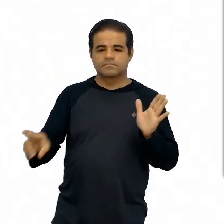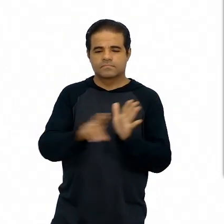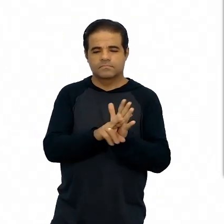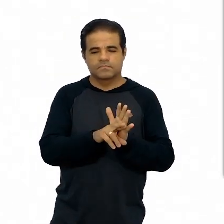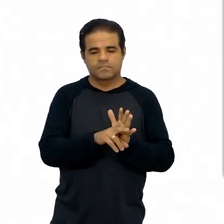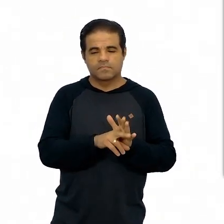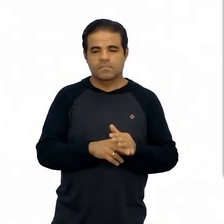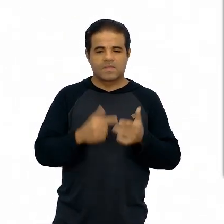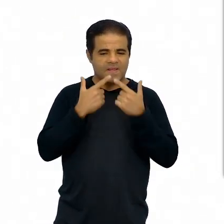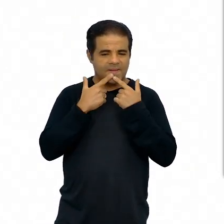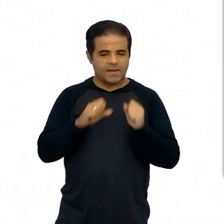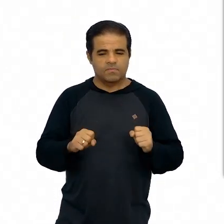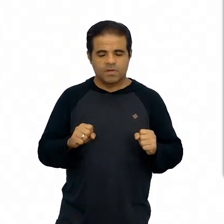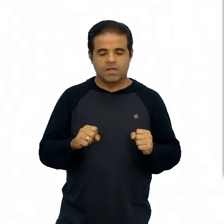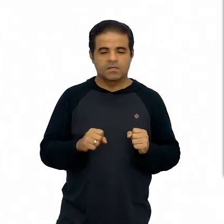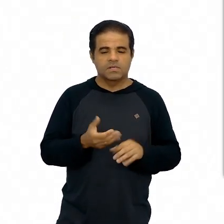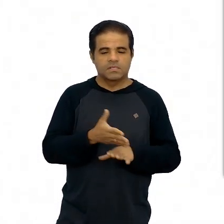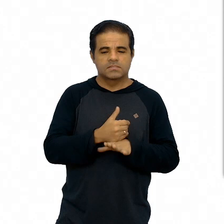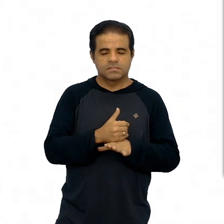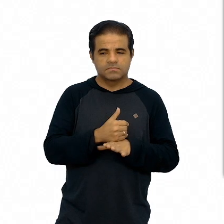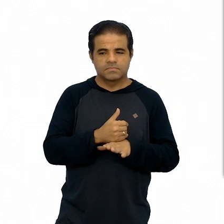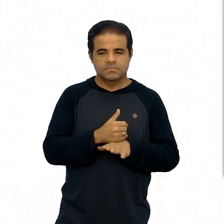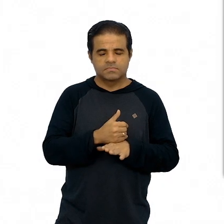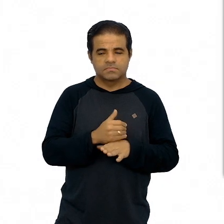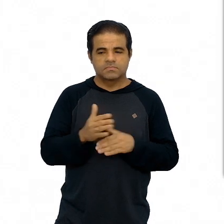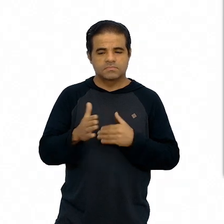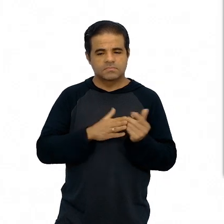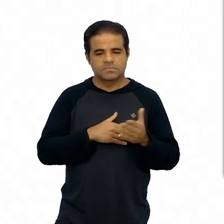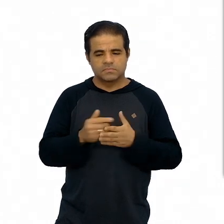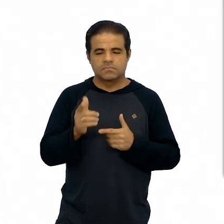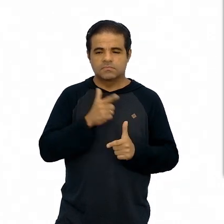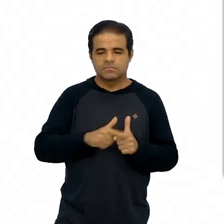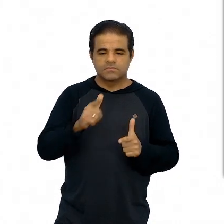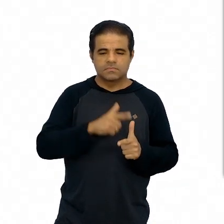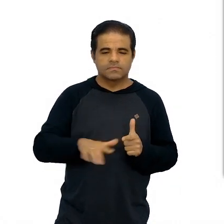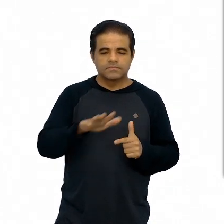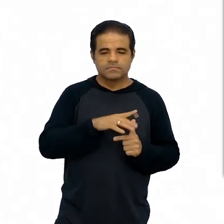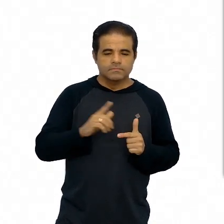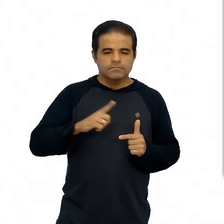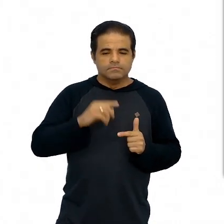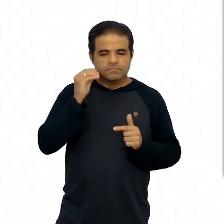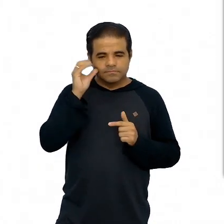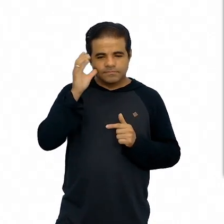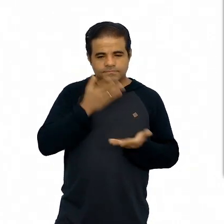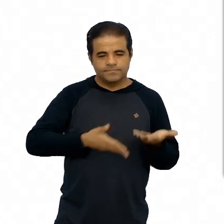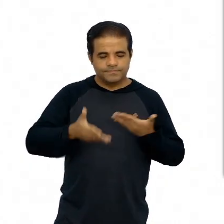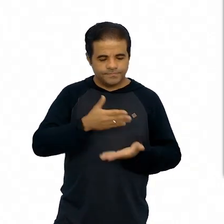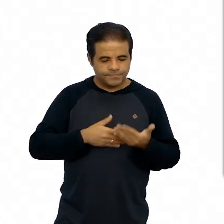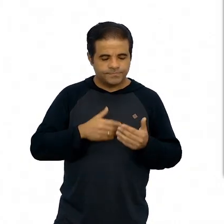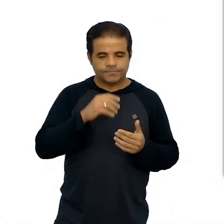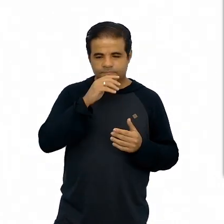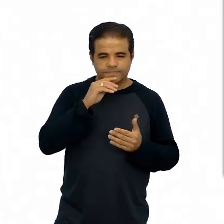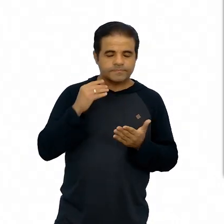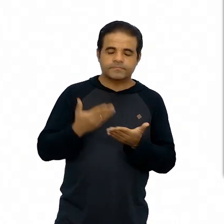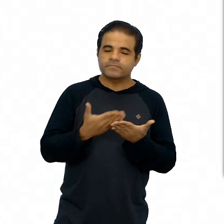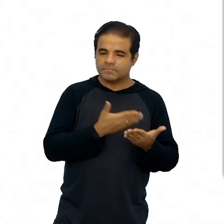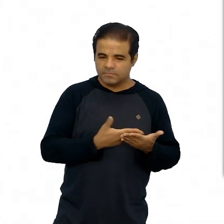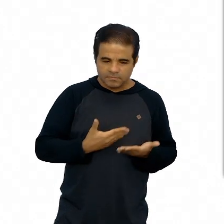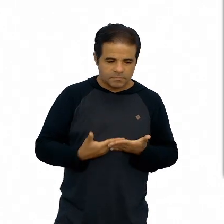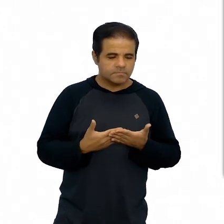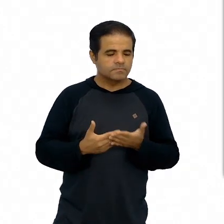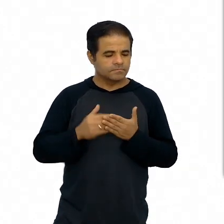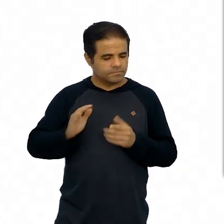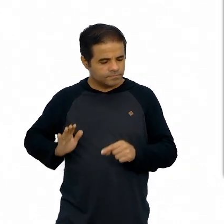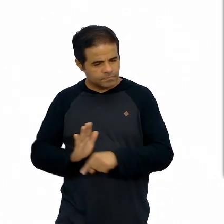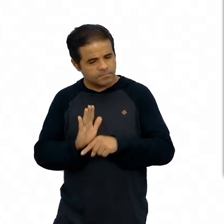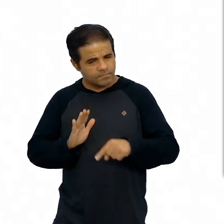a linguagem, antecipando alguns problemas na aprendizagem. O conhecimento do conteúdo dos estudantes